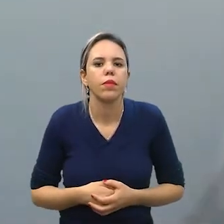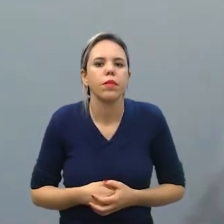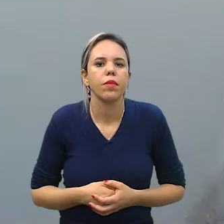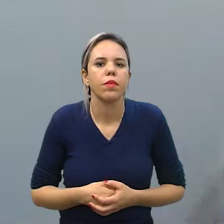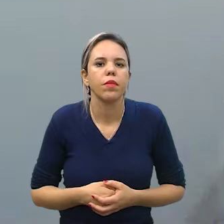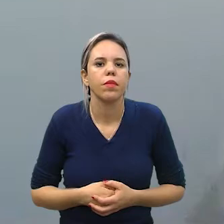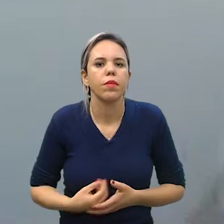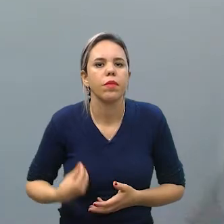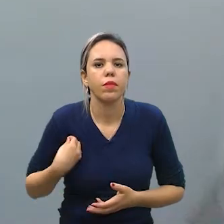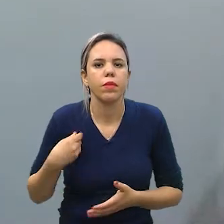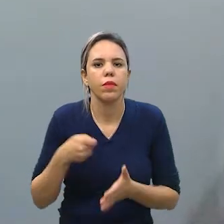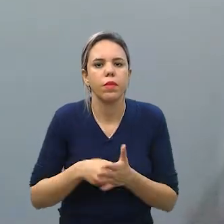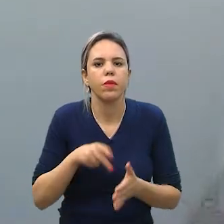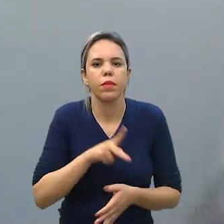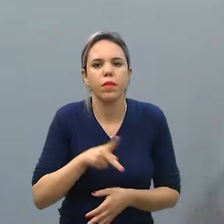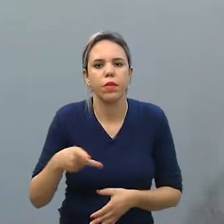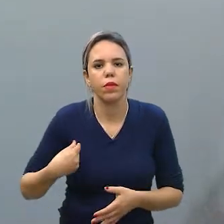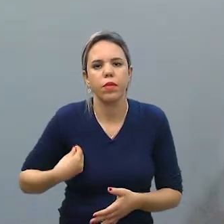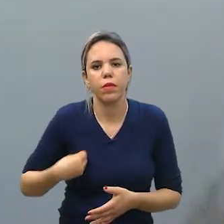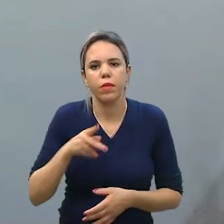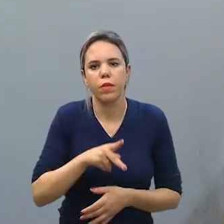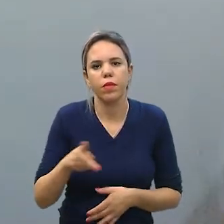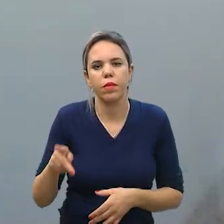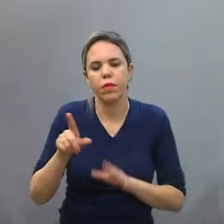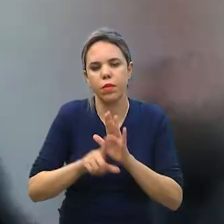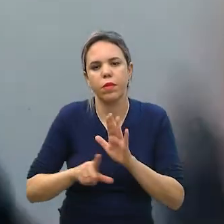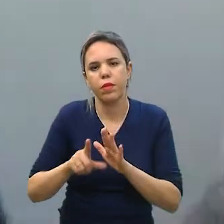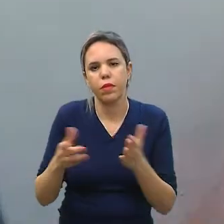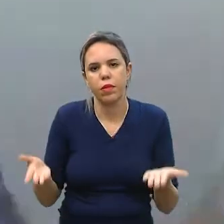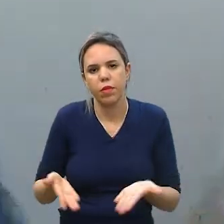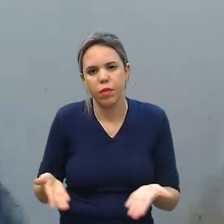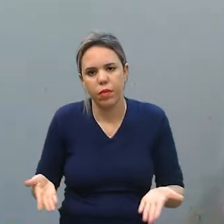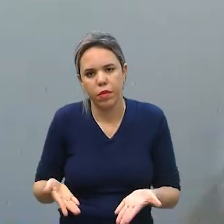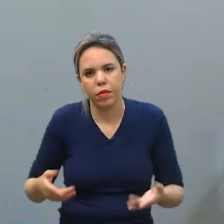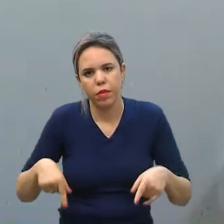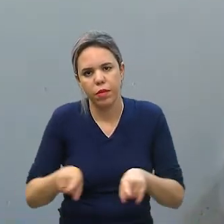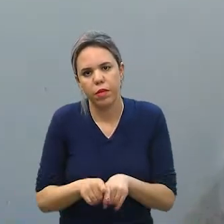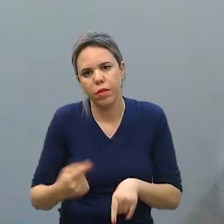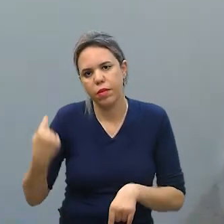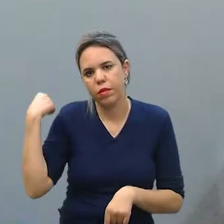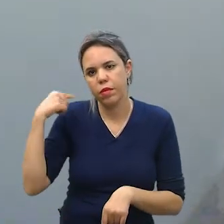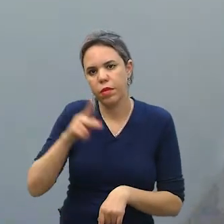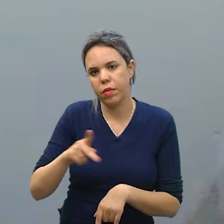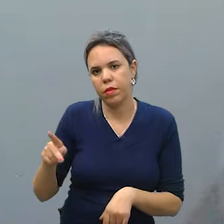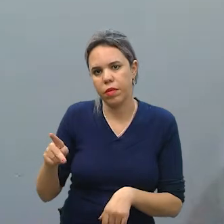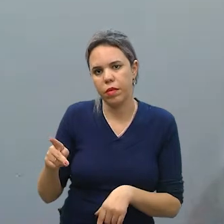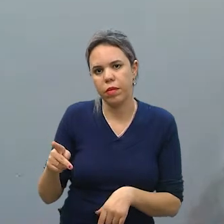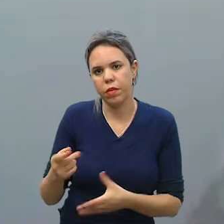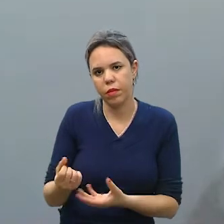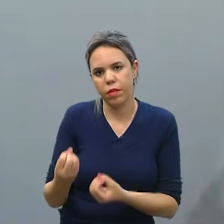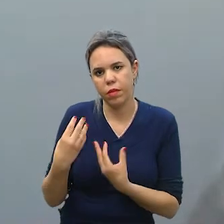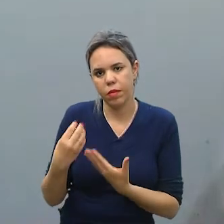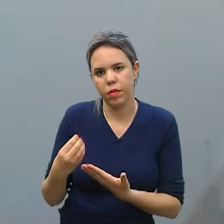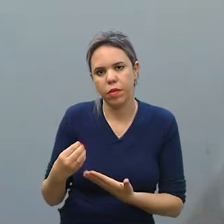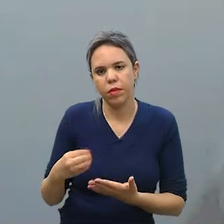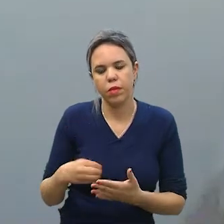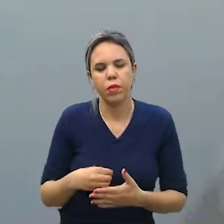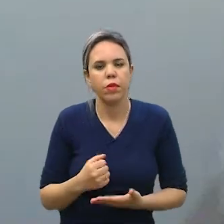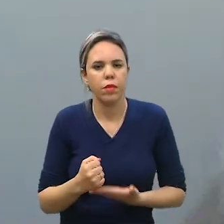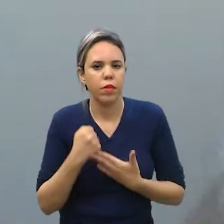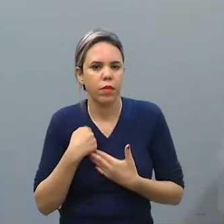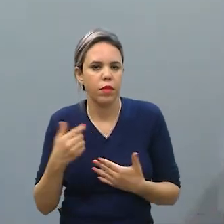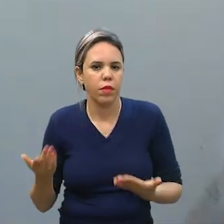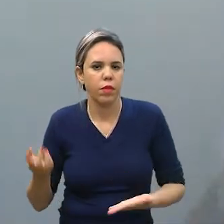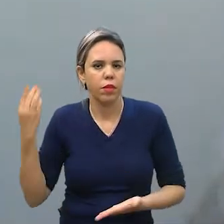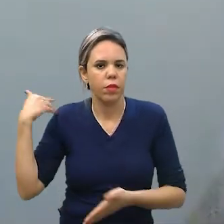bom, a existência dos professores, né? Sou hoje professor de literatura, também porque tive professores que me inspiraram algum dia, né? Eu